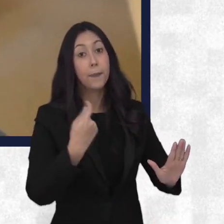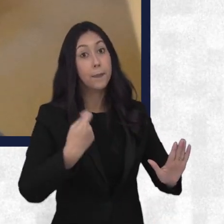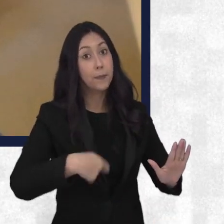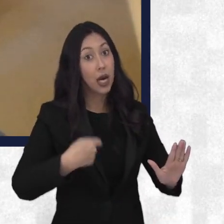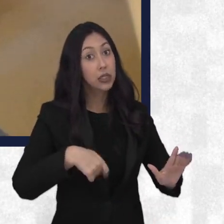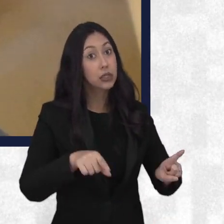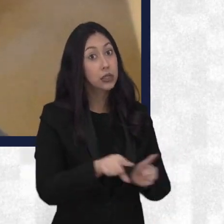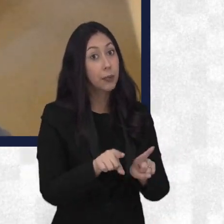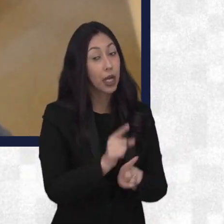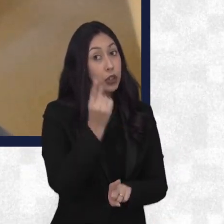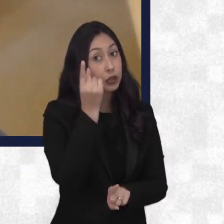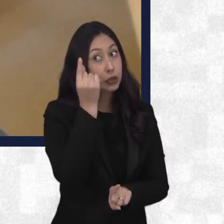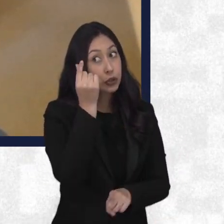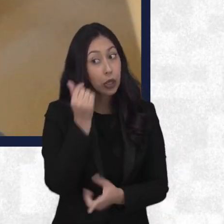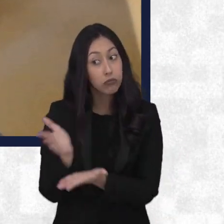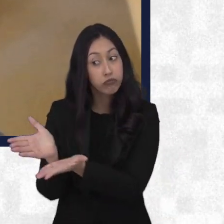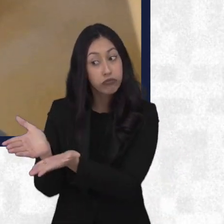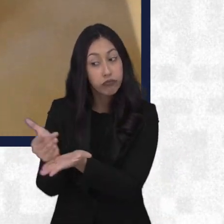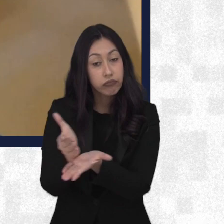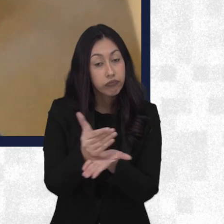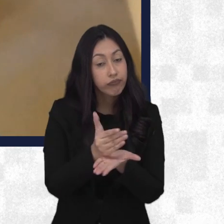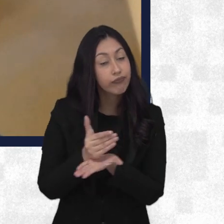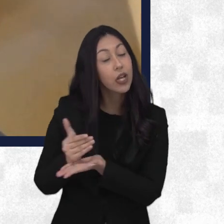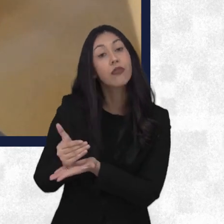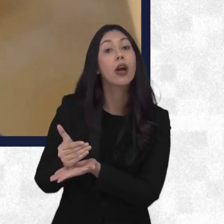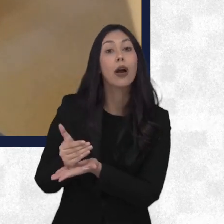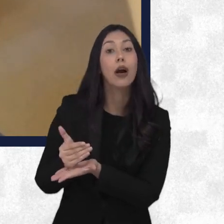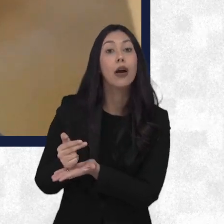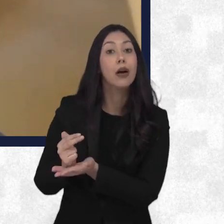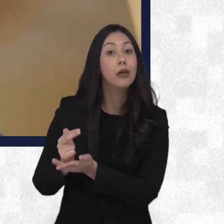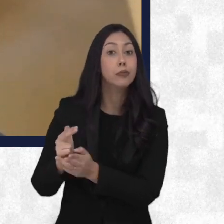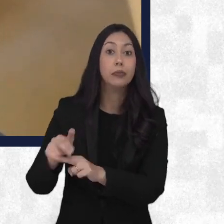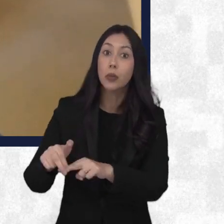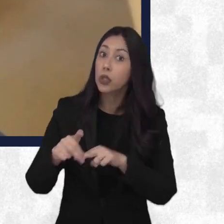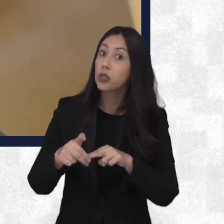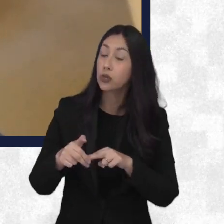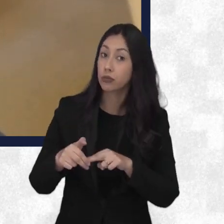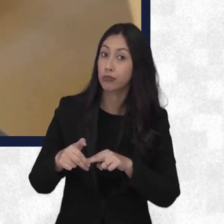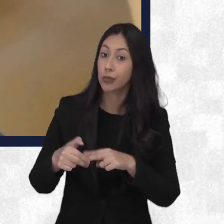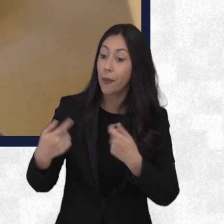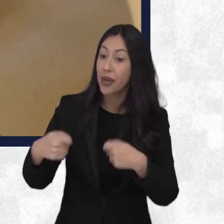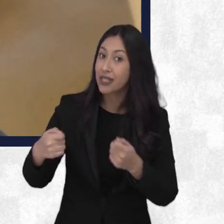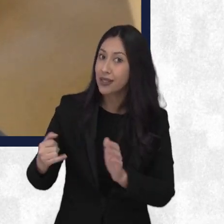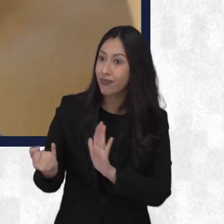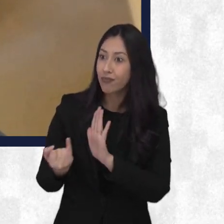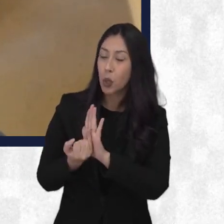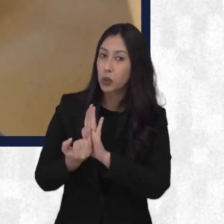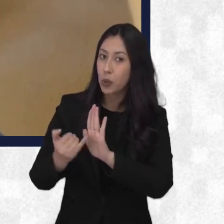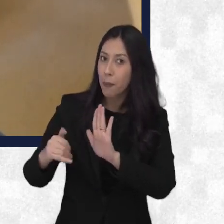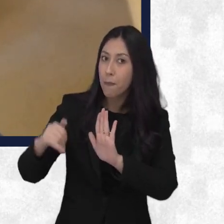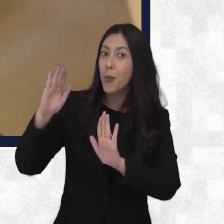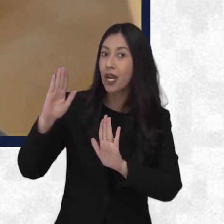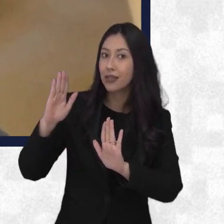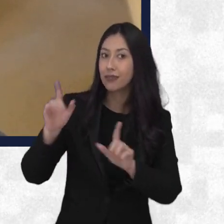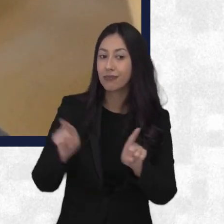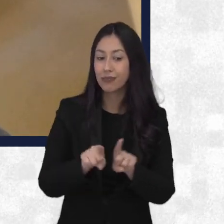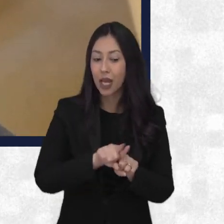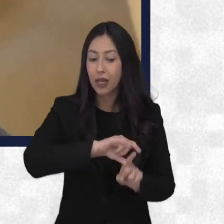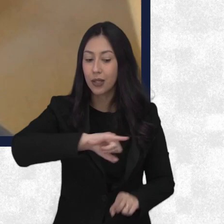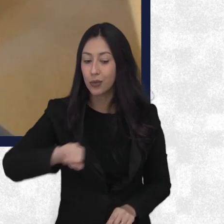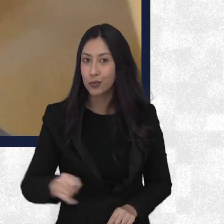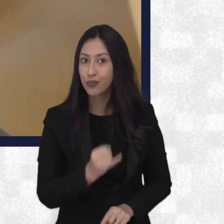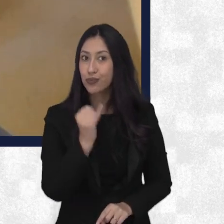implica que ele tem que procurar dinheiro no mercado, o que implica aumentar a dívida pública. E a dívida pública